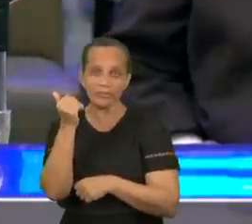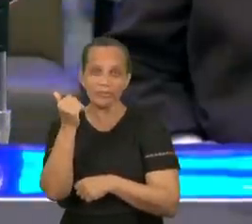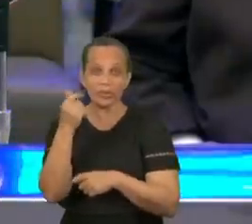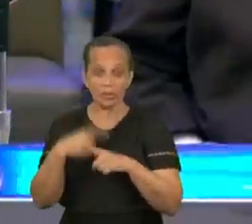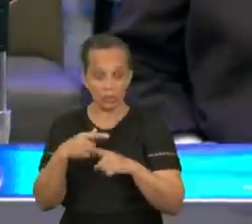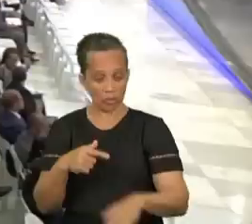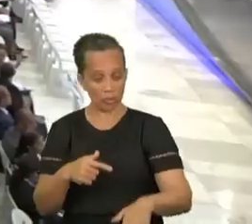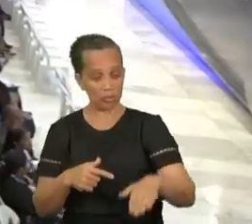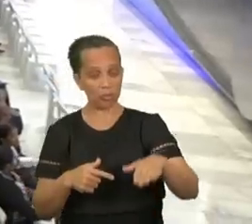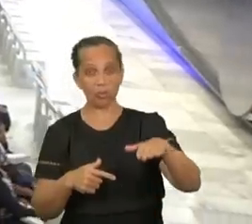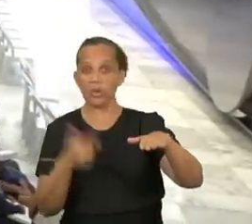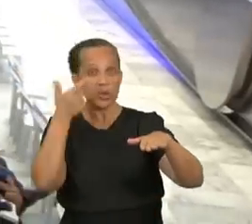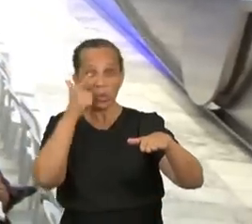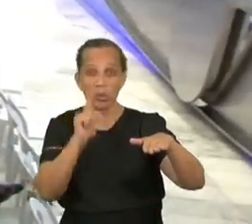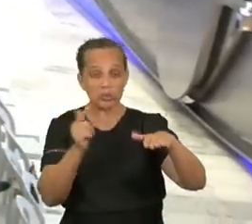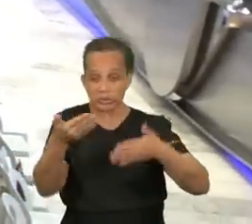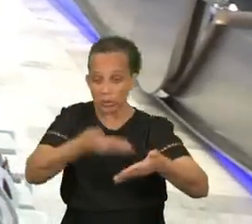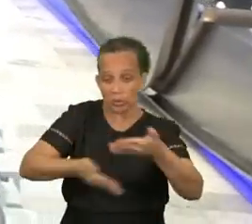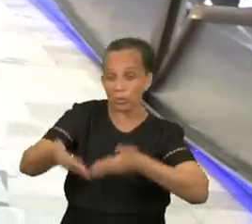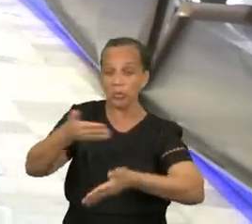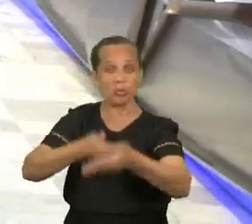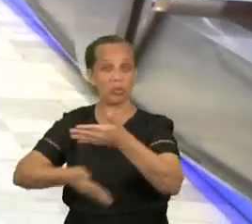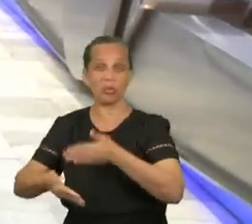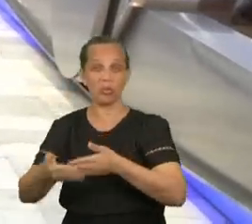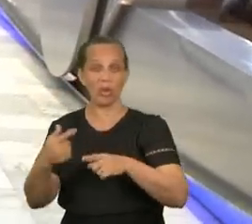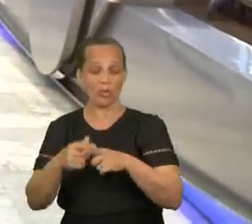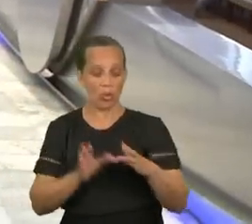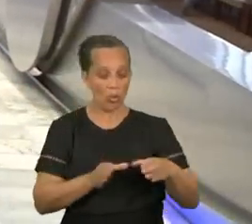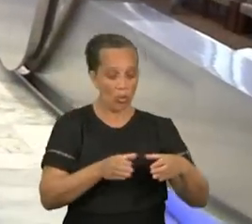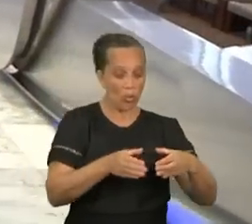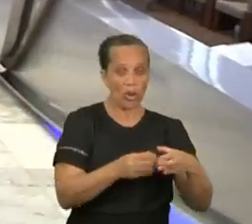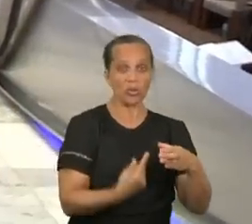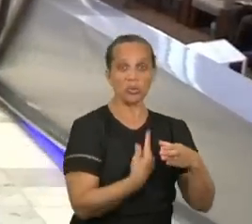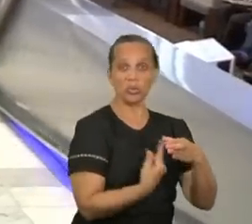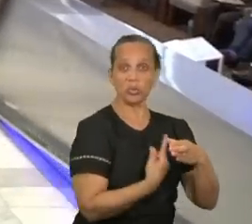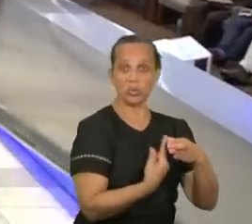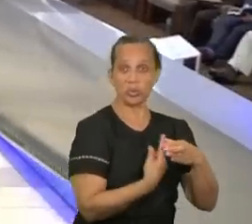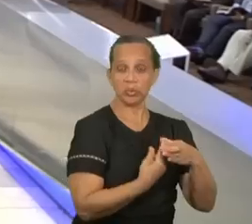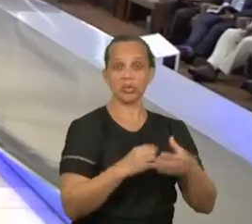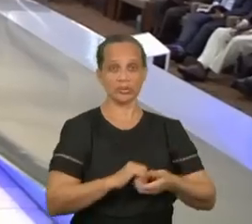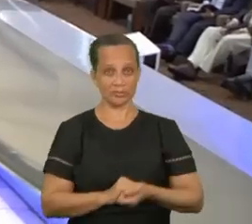cresce sem saber interagir porque ele criou no mundo dele a bolha dele ali